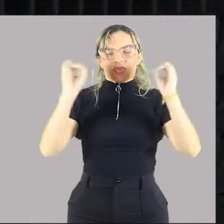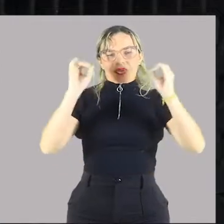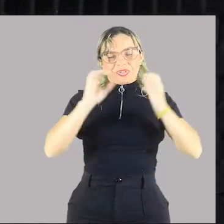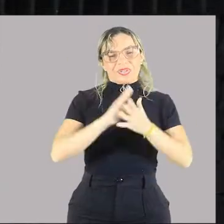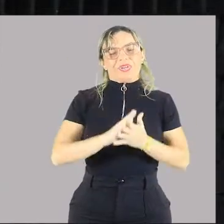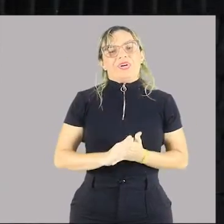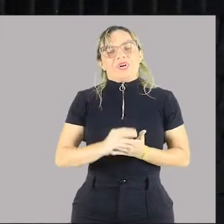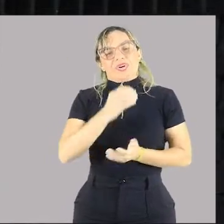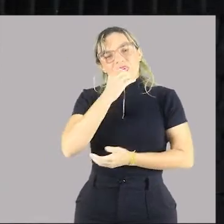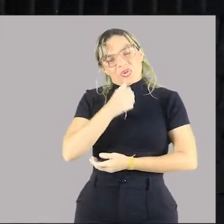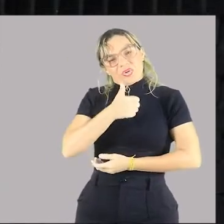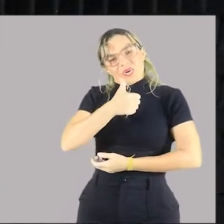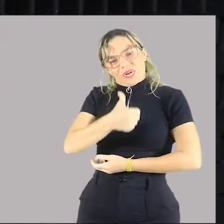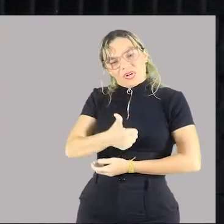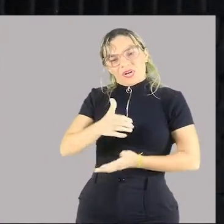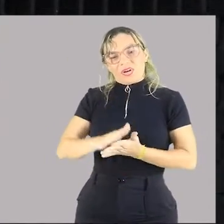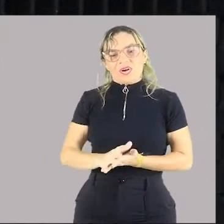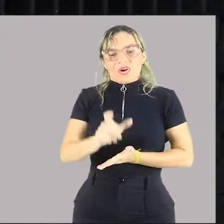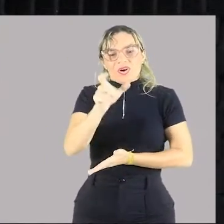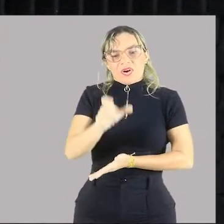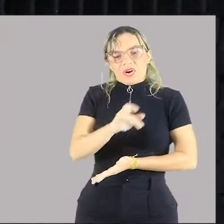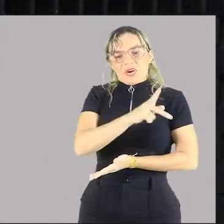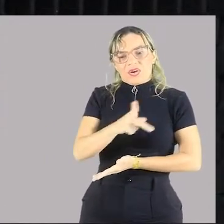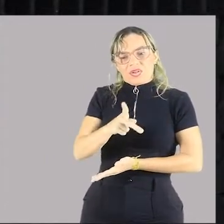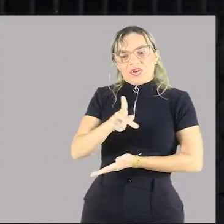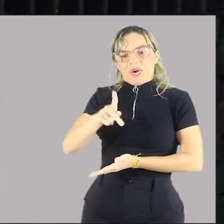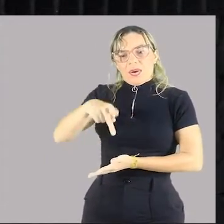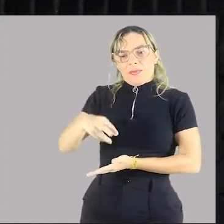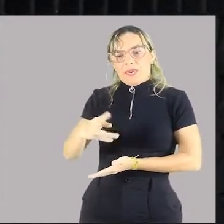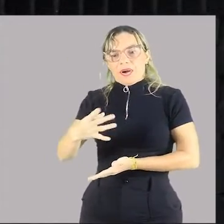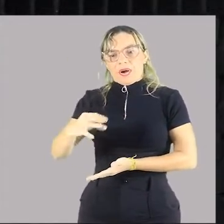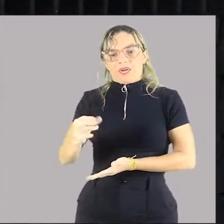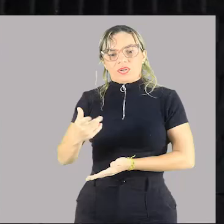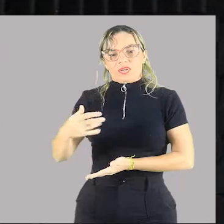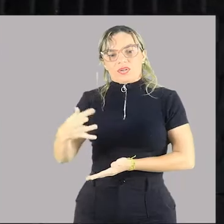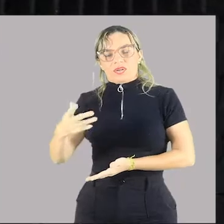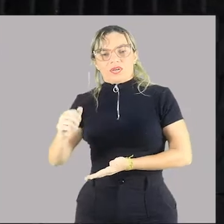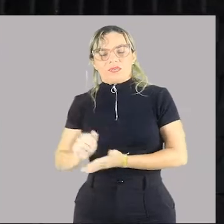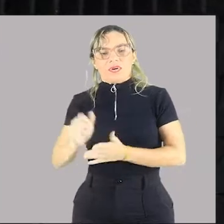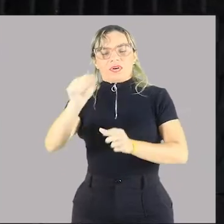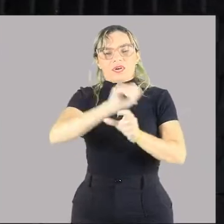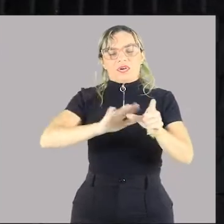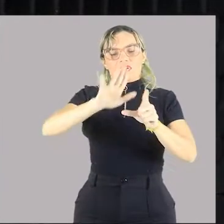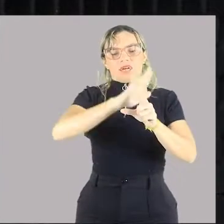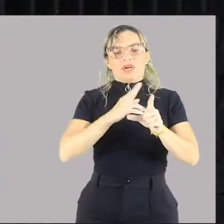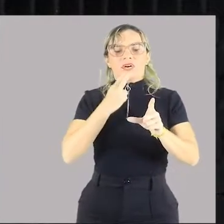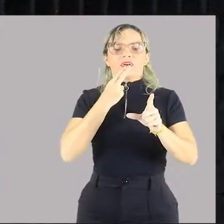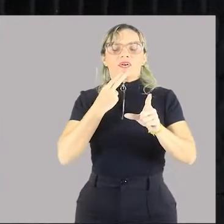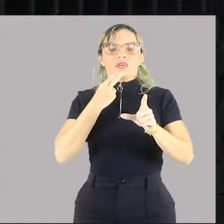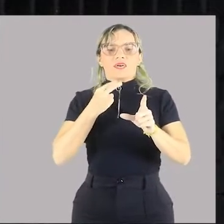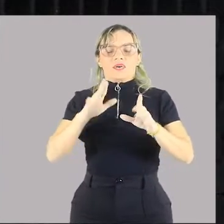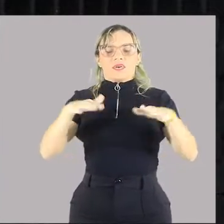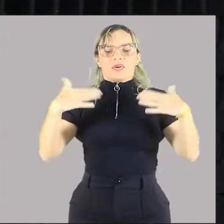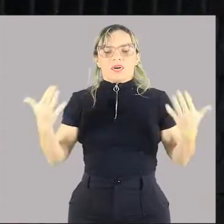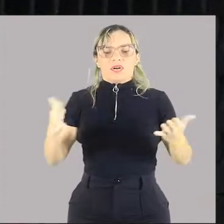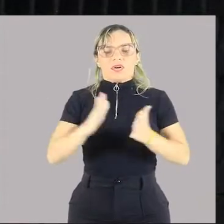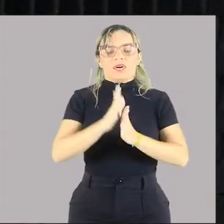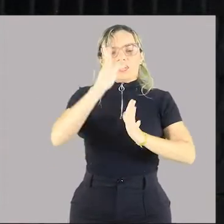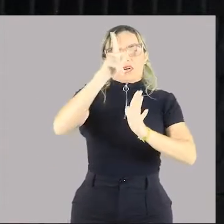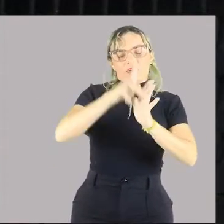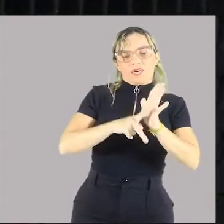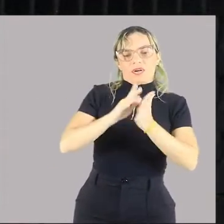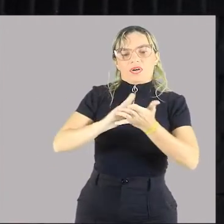E aí, galera, tudo bem? Professor Paulo Gereba, de História, plataforma Gonçalves Dias, com o